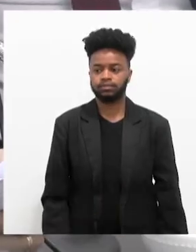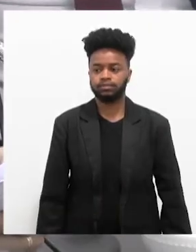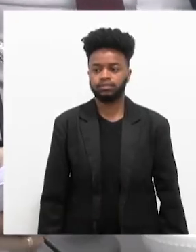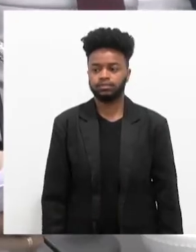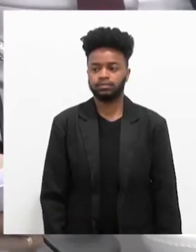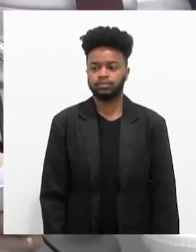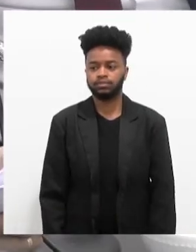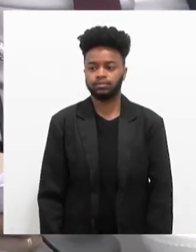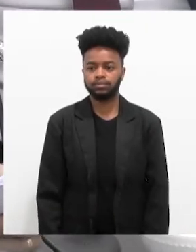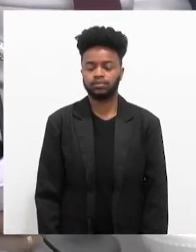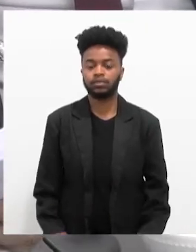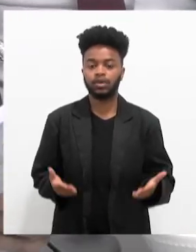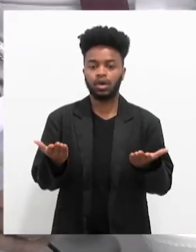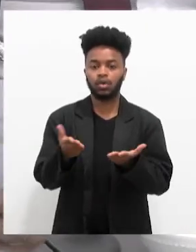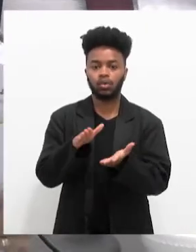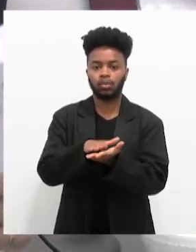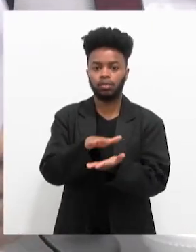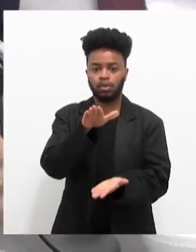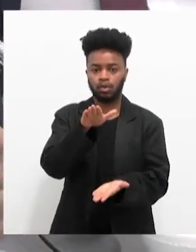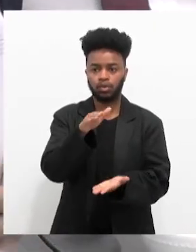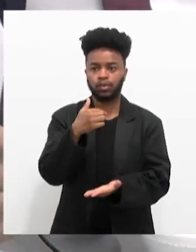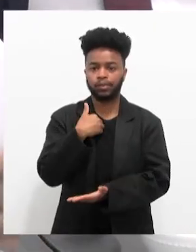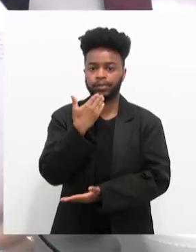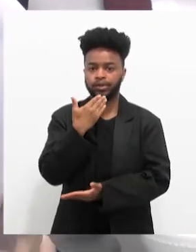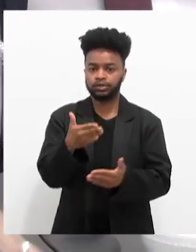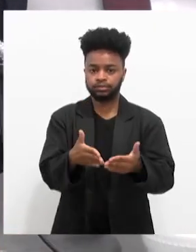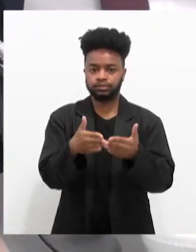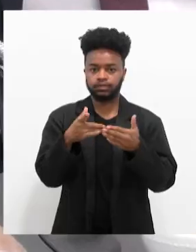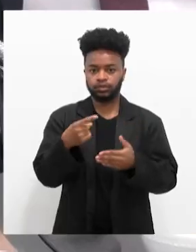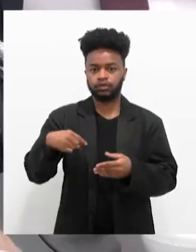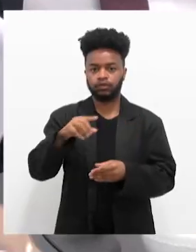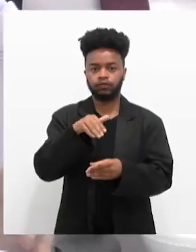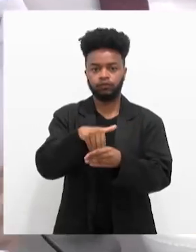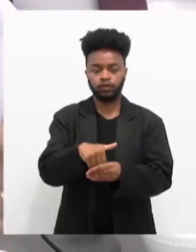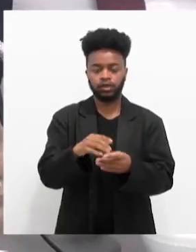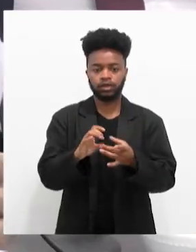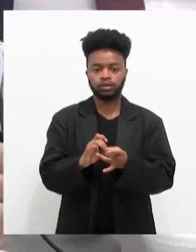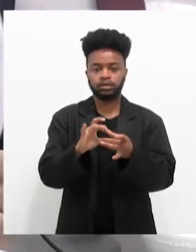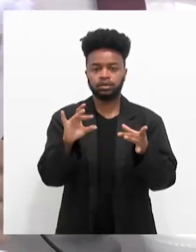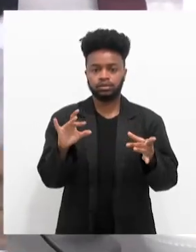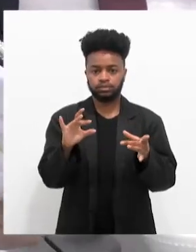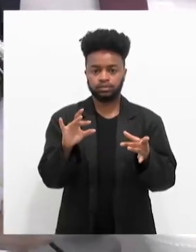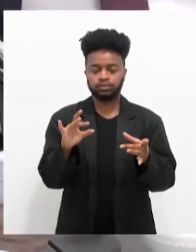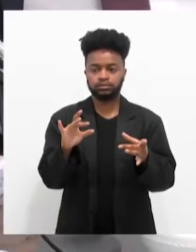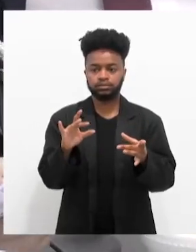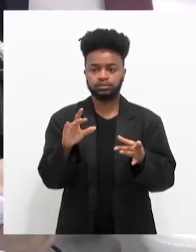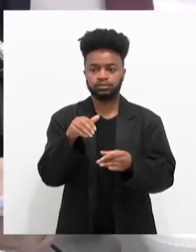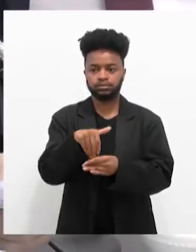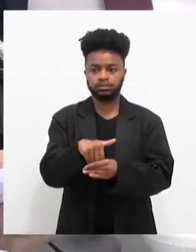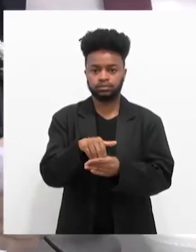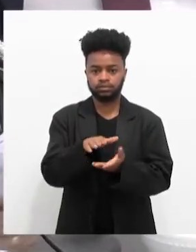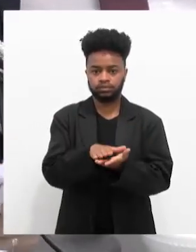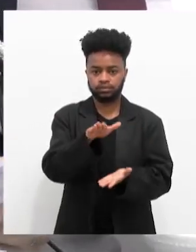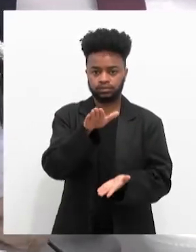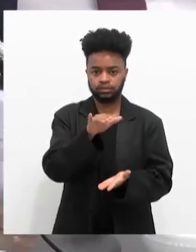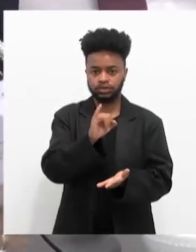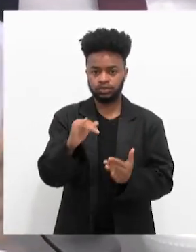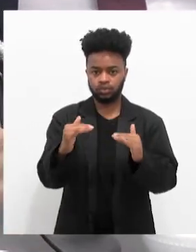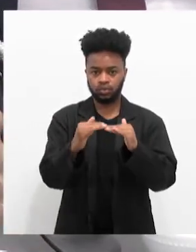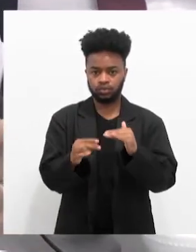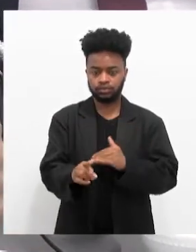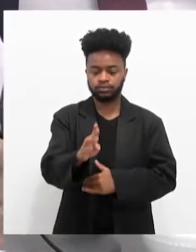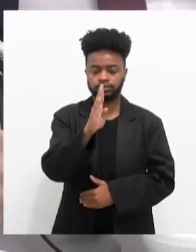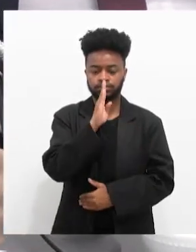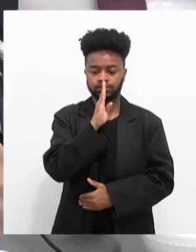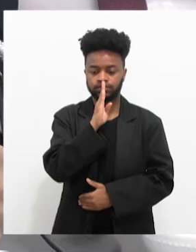Passemos então aos blocos. Pedir licença ao plenário para votação, autorização do plenário para votação em bloco. Senhores que aprovam a votação